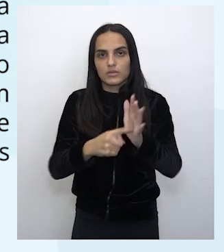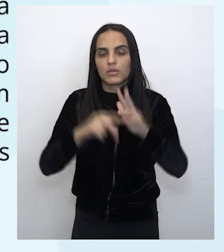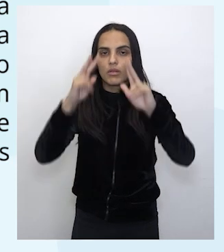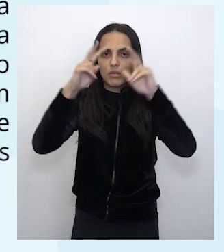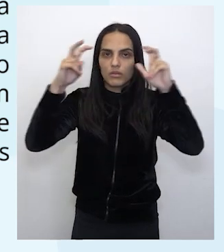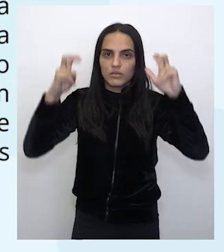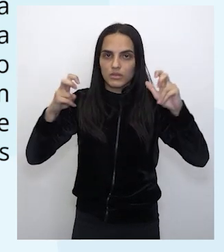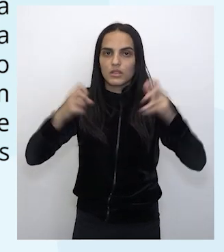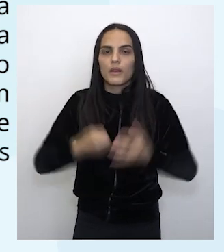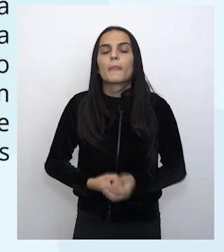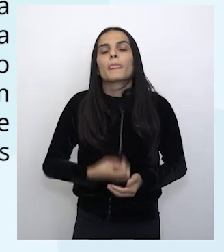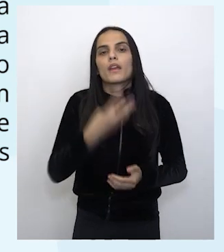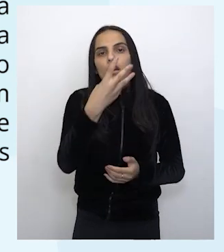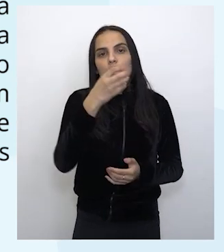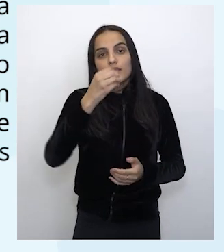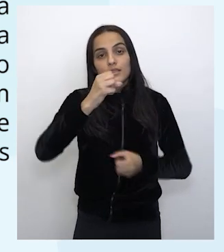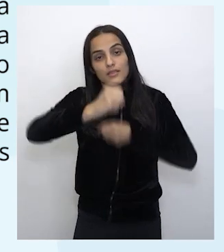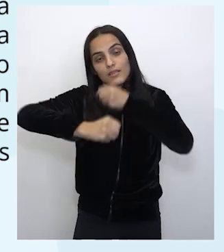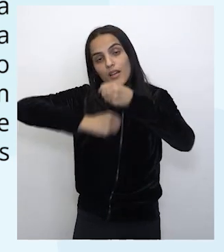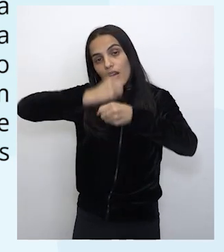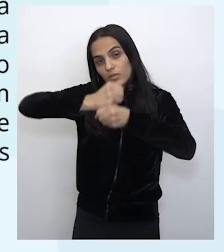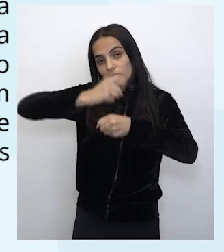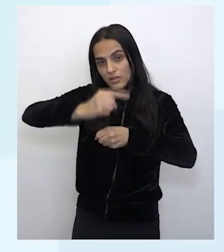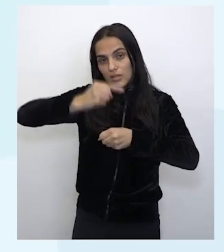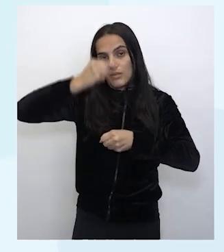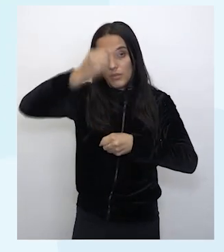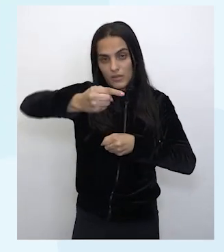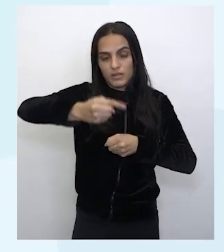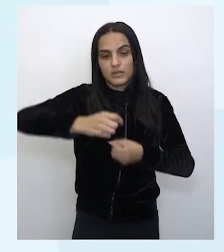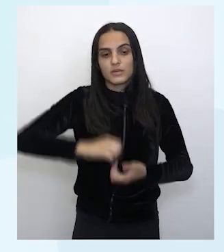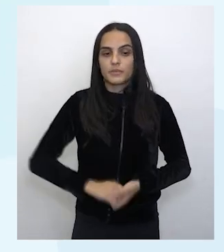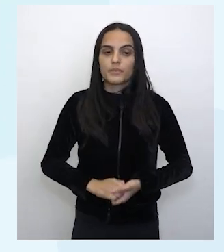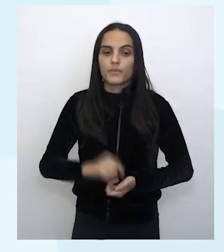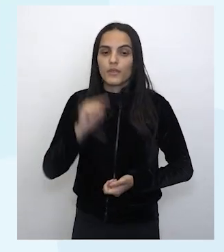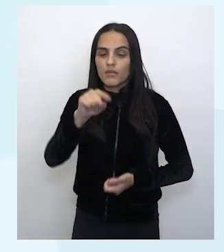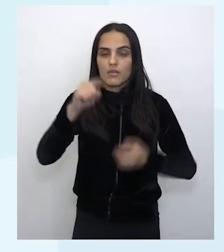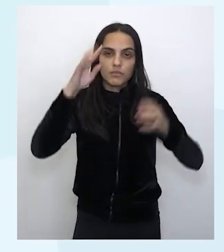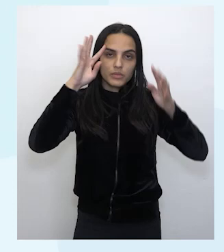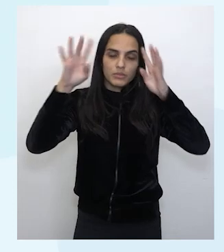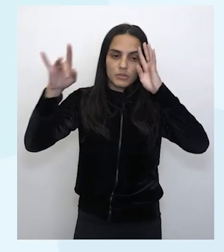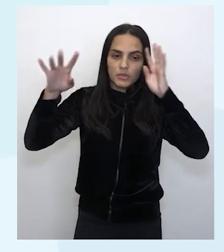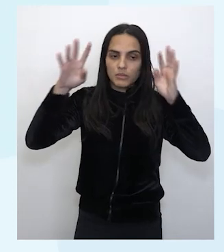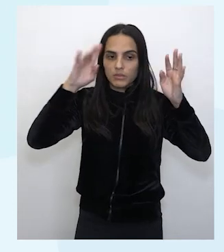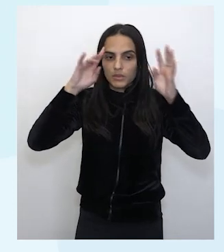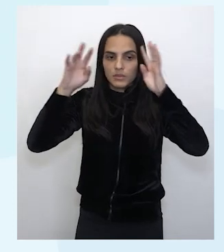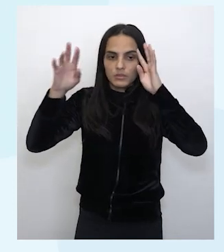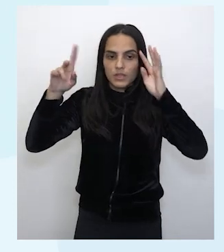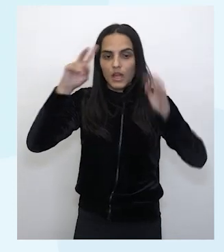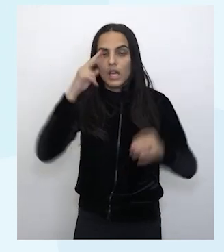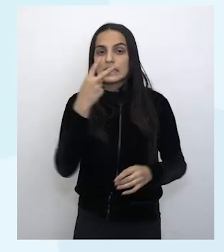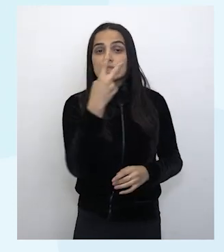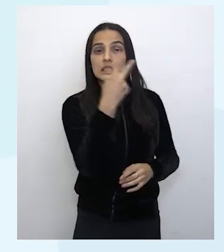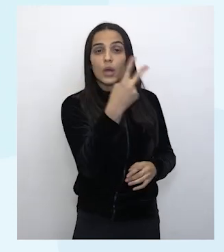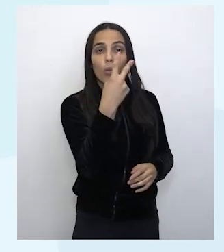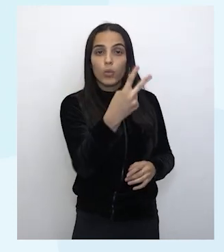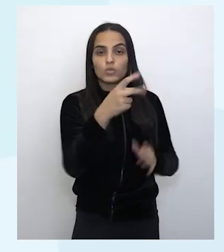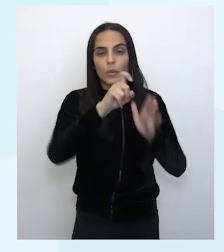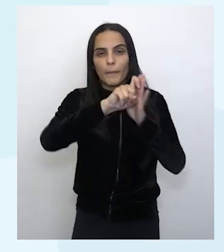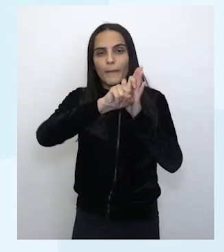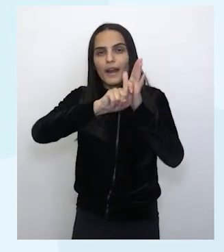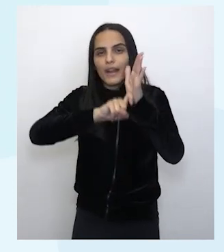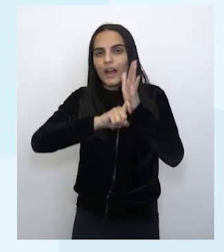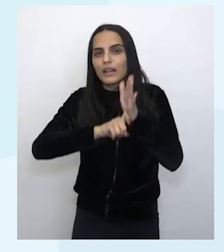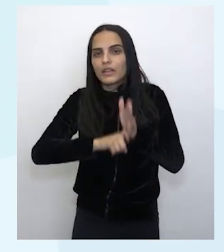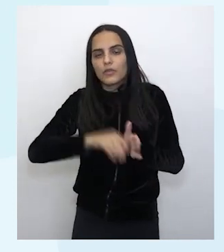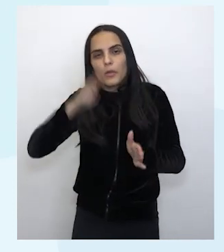tenho 30 anos depois. Então, para vocês já pensarem, qual é a ideia central do